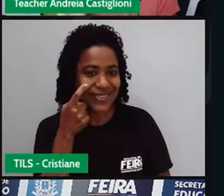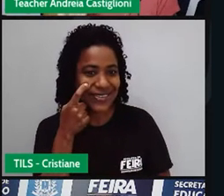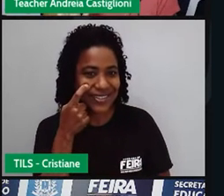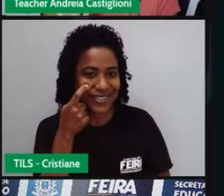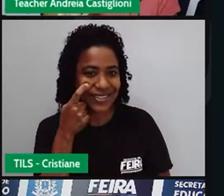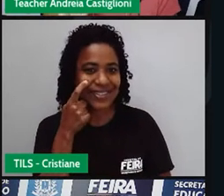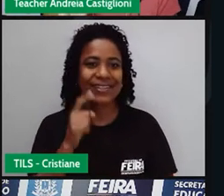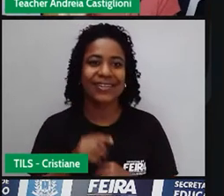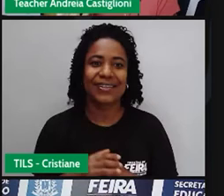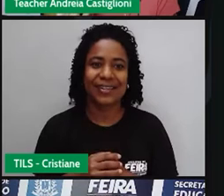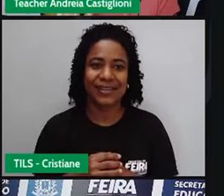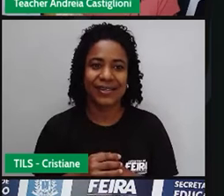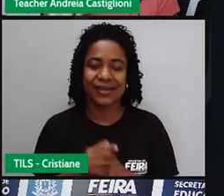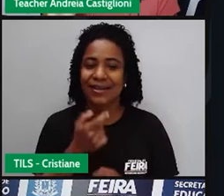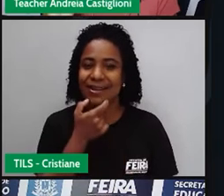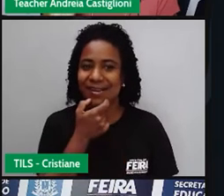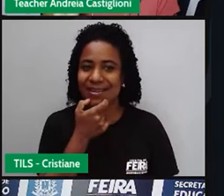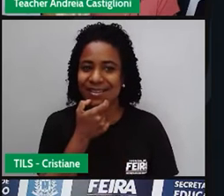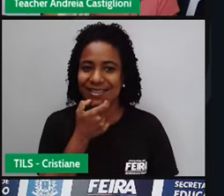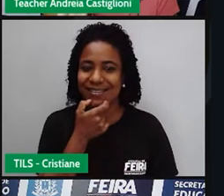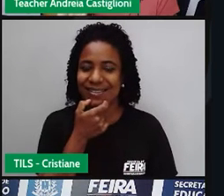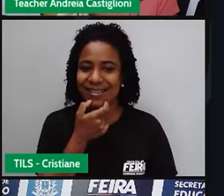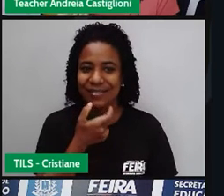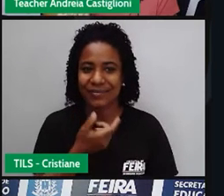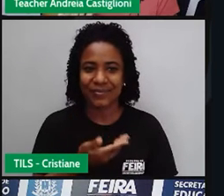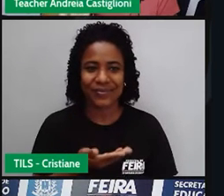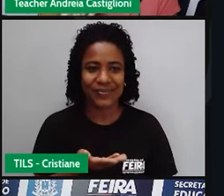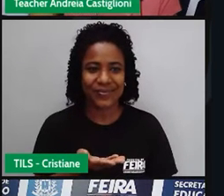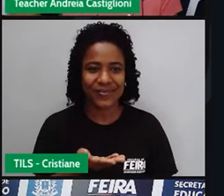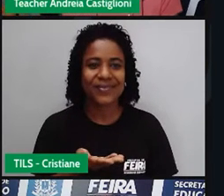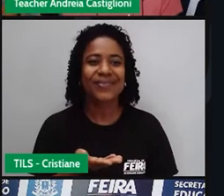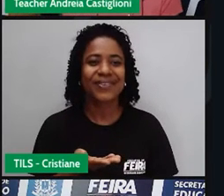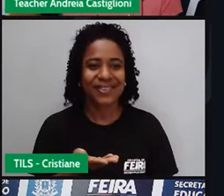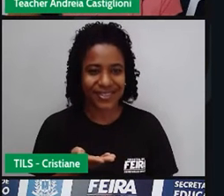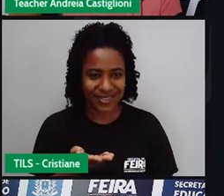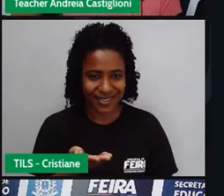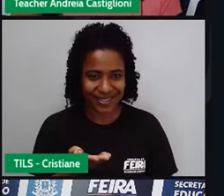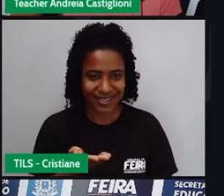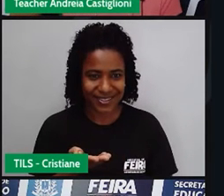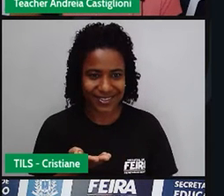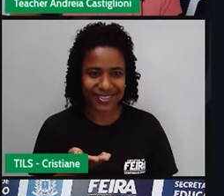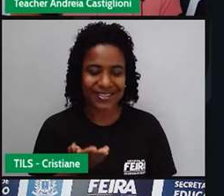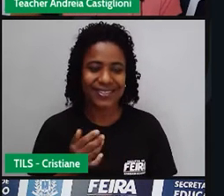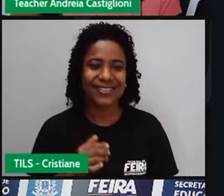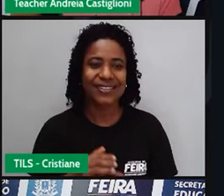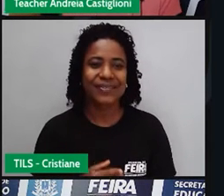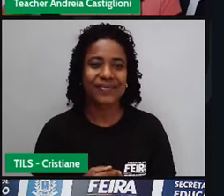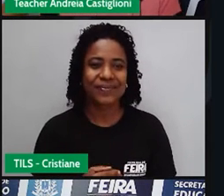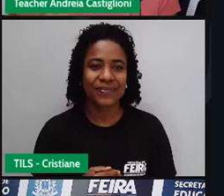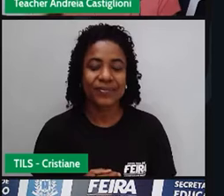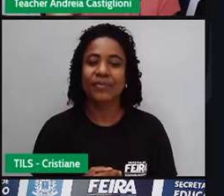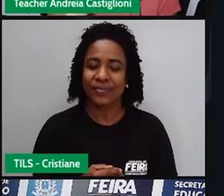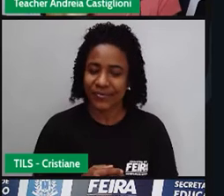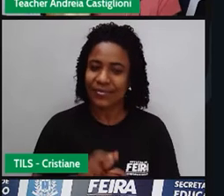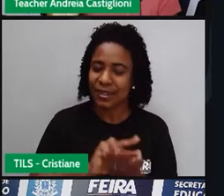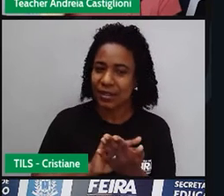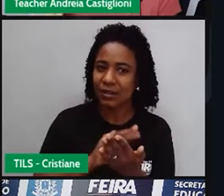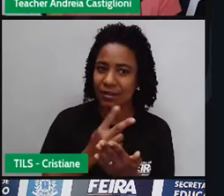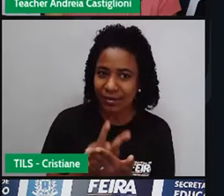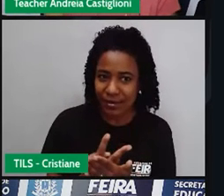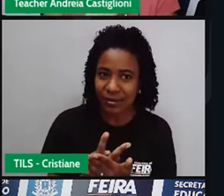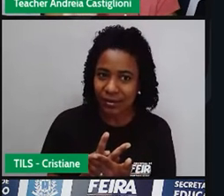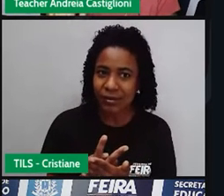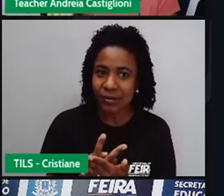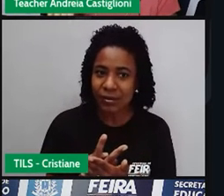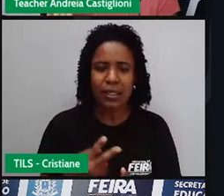Duty powair sem Clown in the world quê que vocês acham será que as pessoas